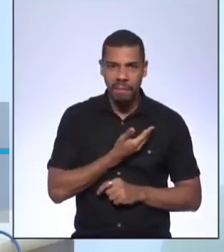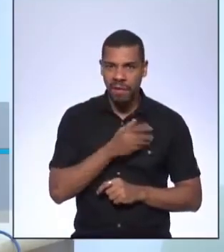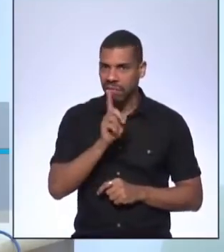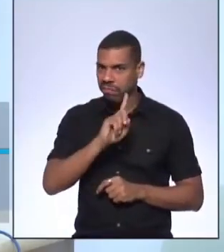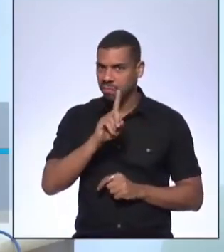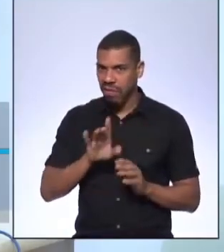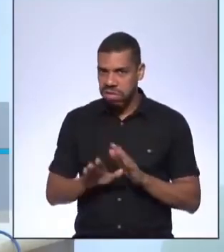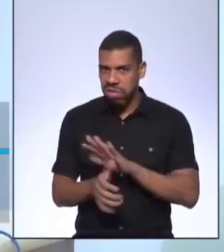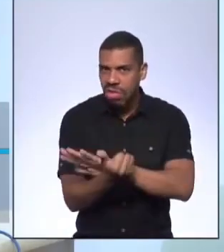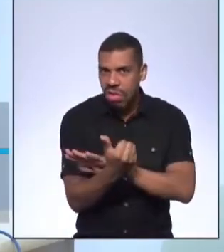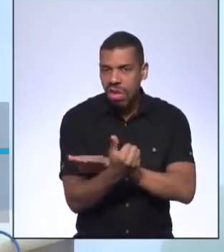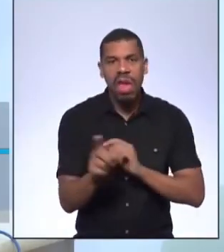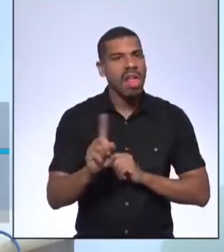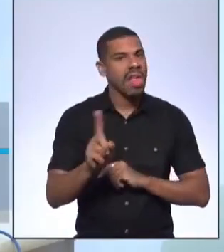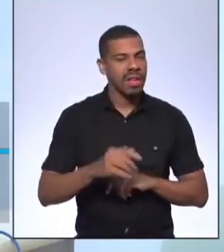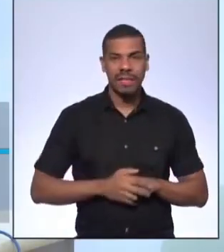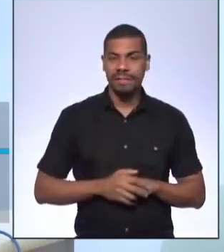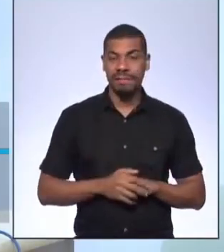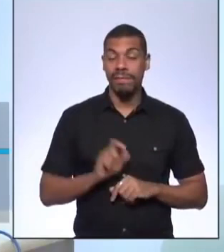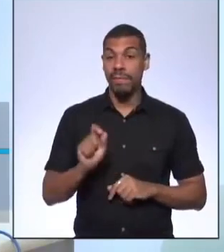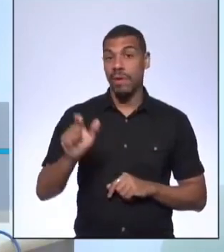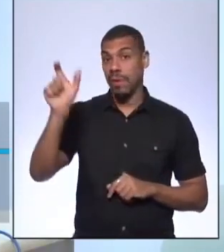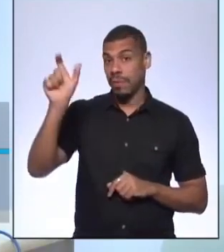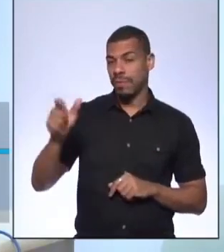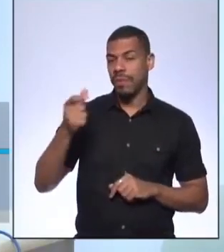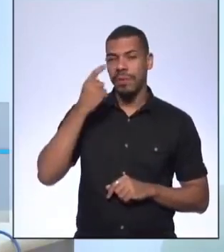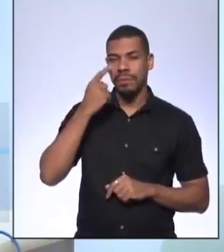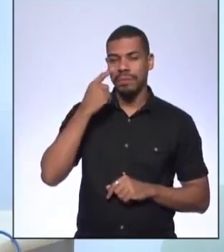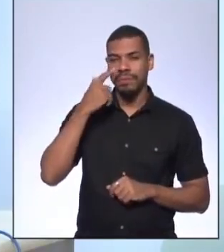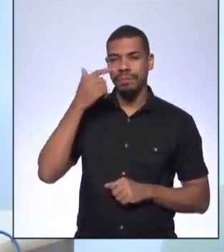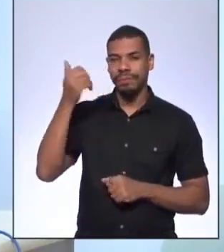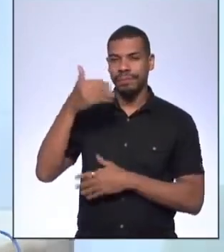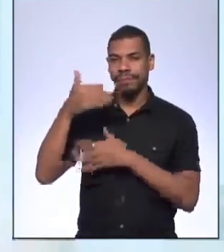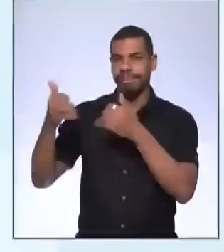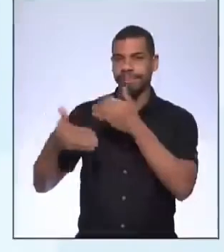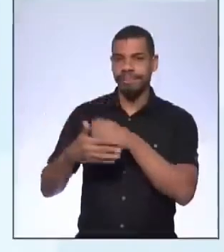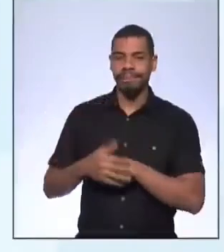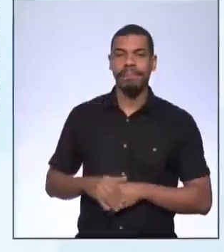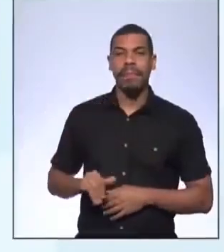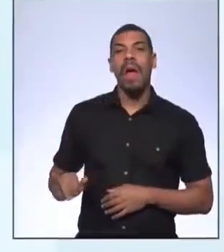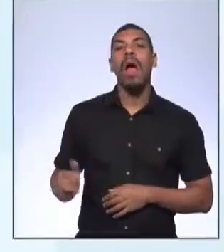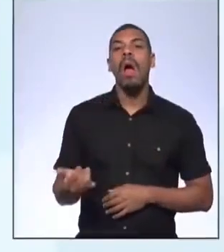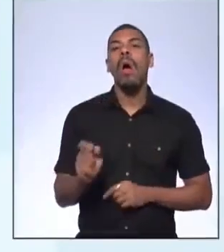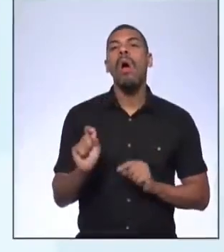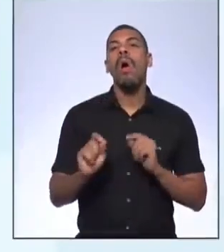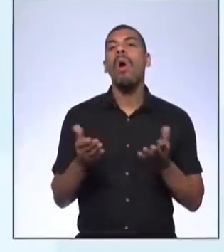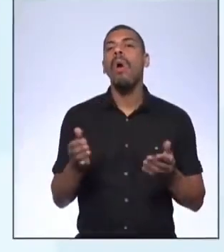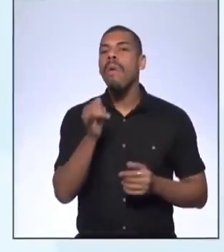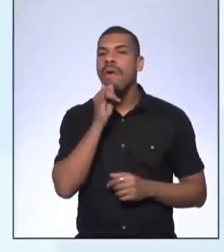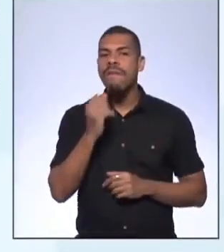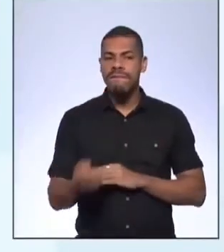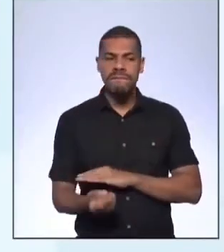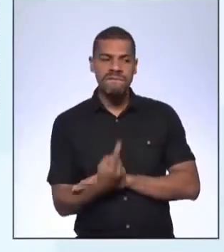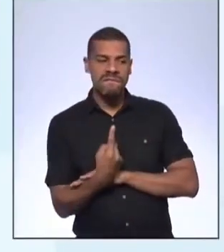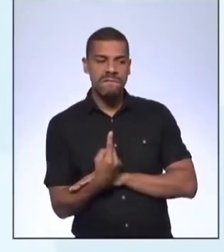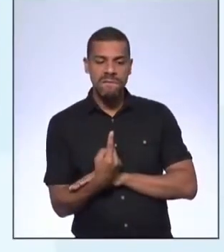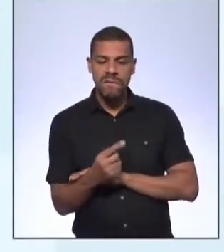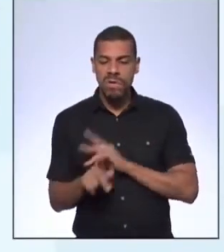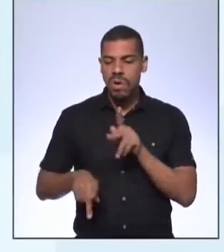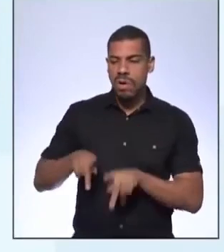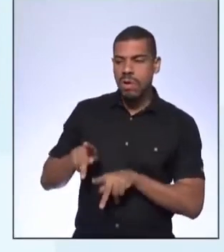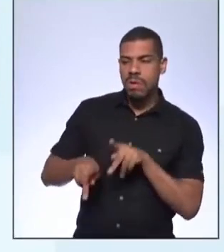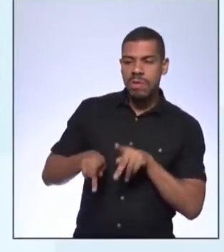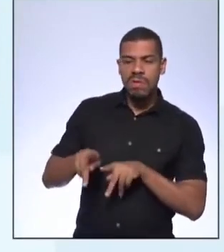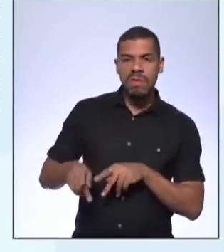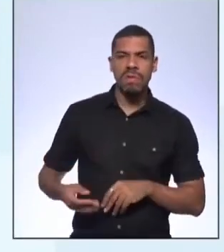coisa nenhuma, porque o Hernán Cortés, vamos voltar lá na tela mais uma vez, se aproveitou do estranhamento dos nativos,